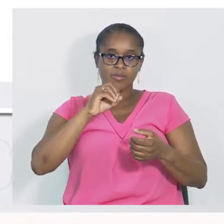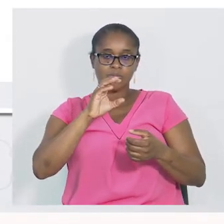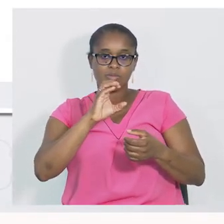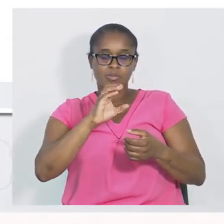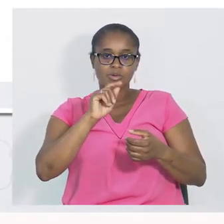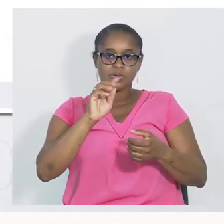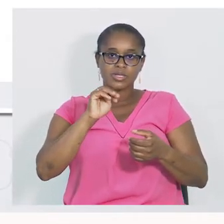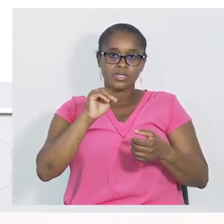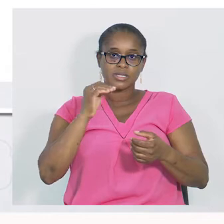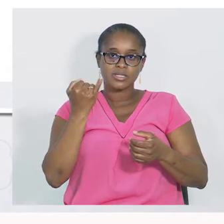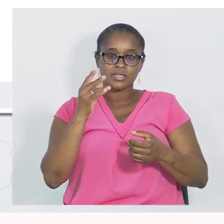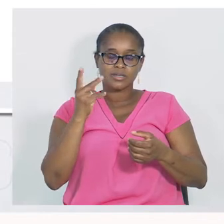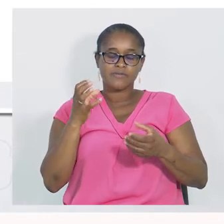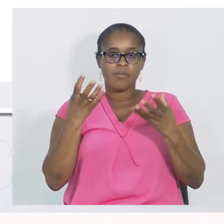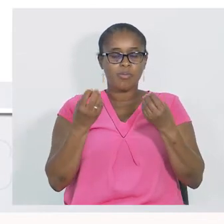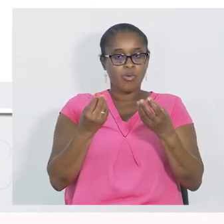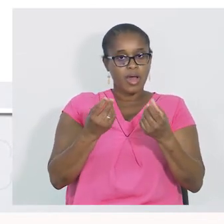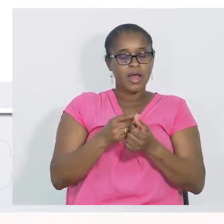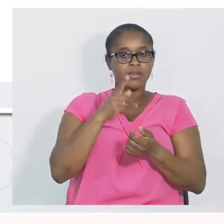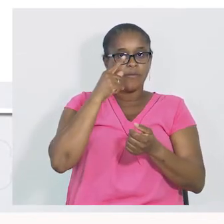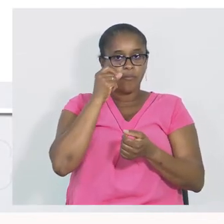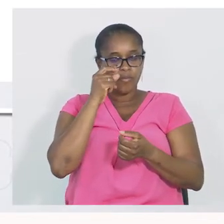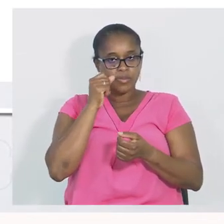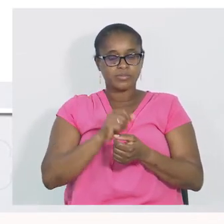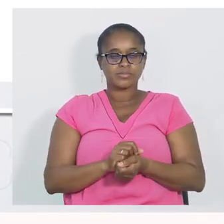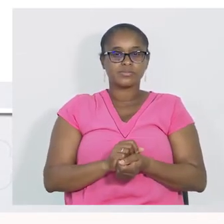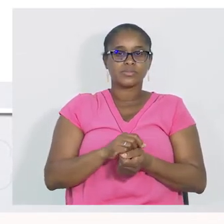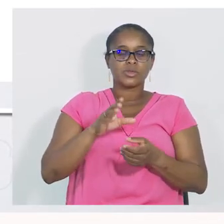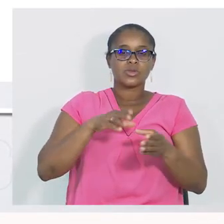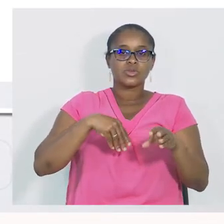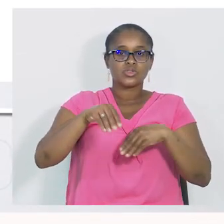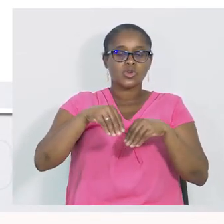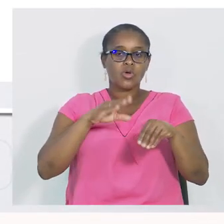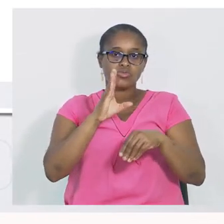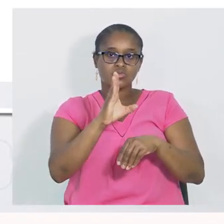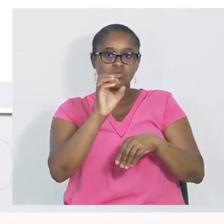frase. O meu lápis está aqui.